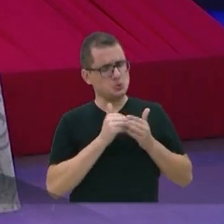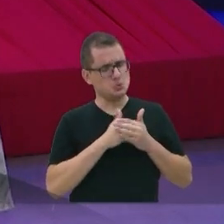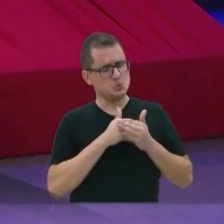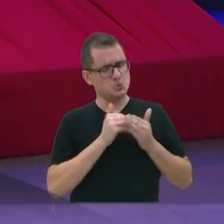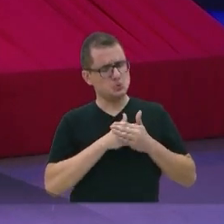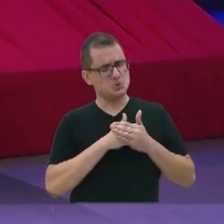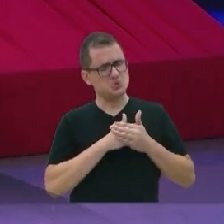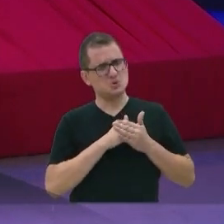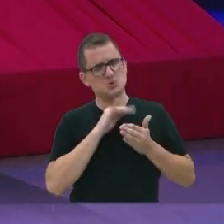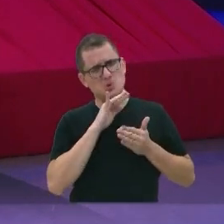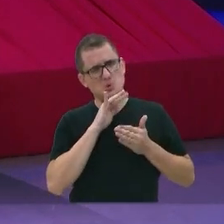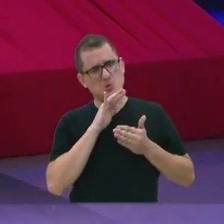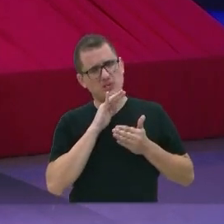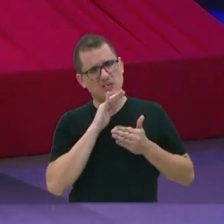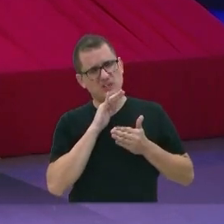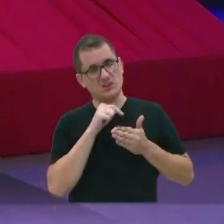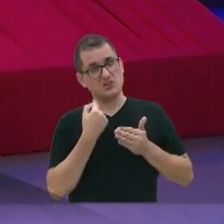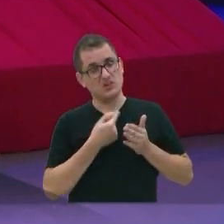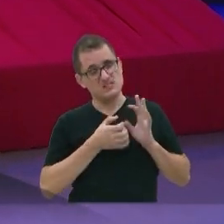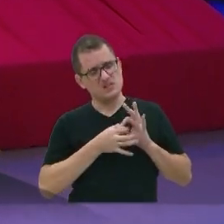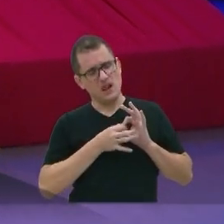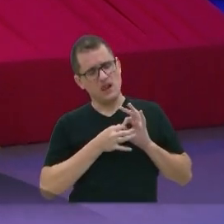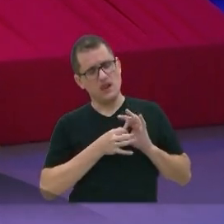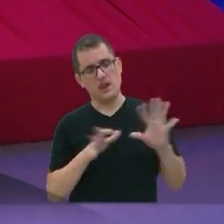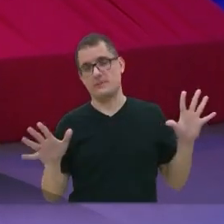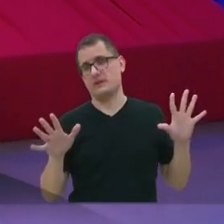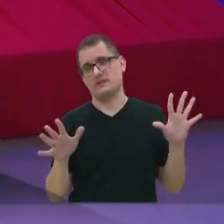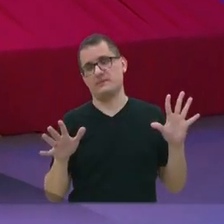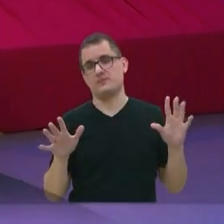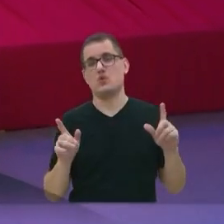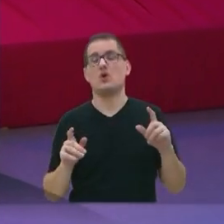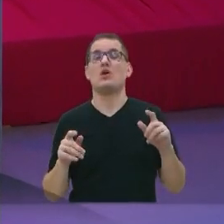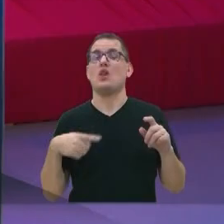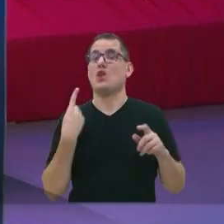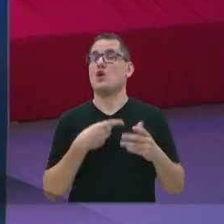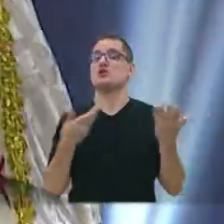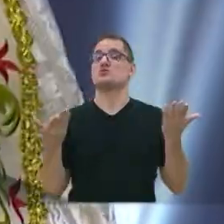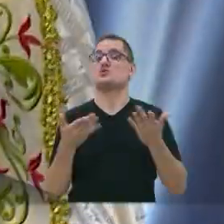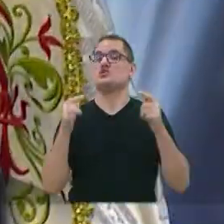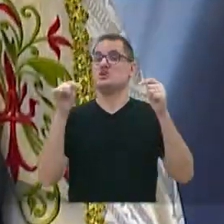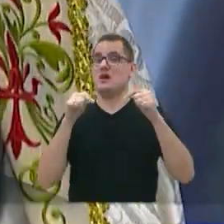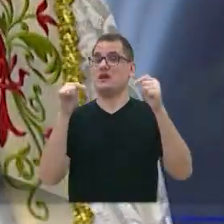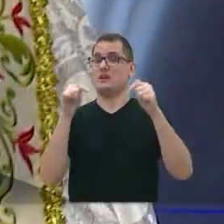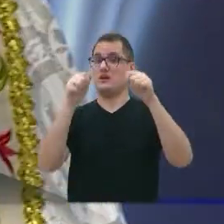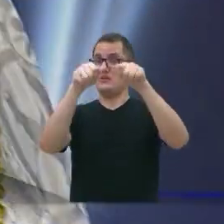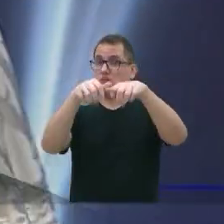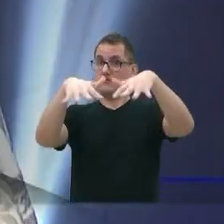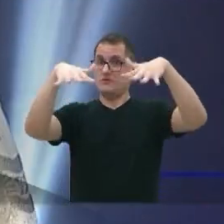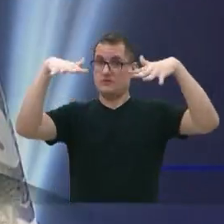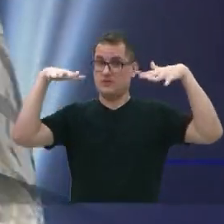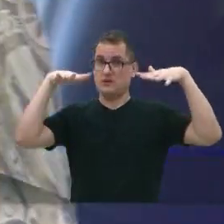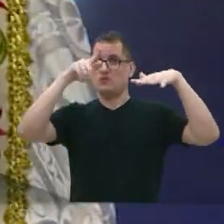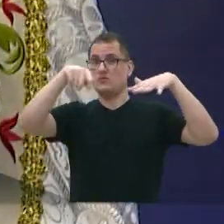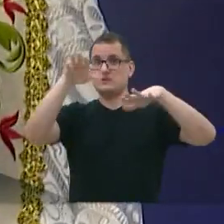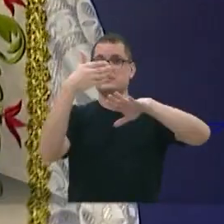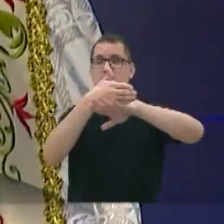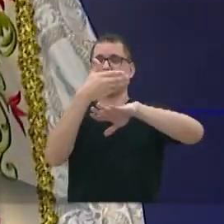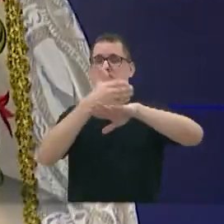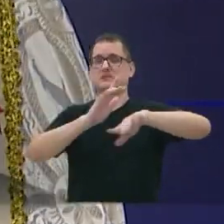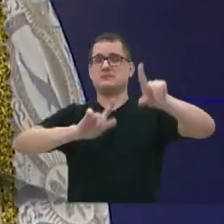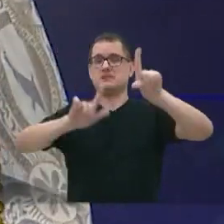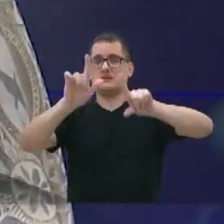O que é para nós hoje, neste anfiteatro, para aqueles que estão em casa pela TV